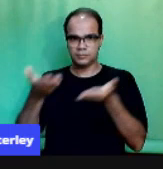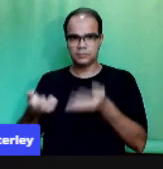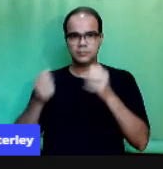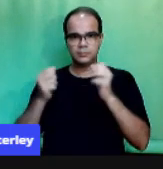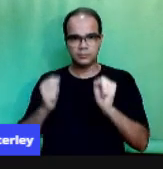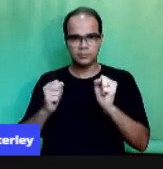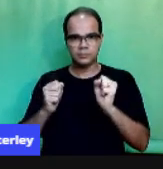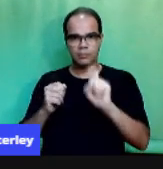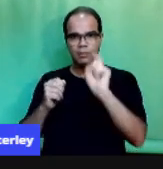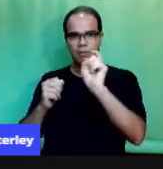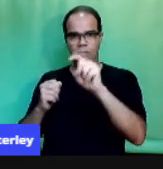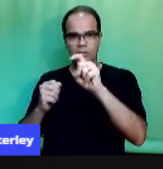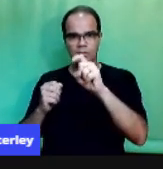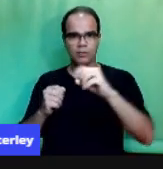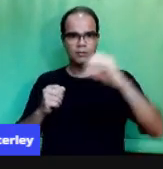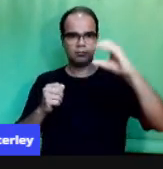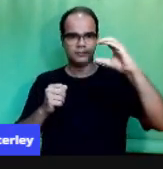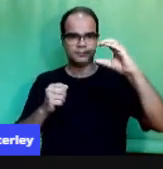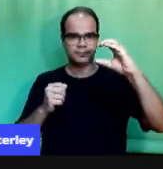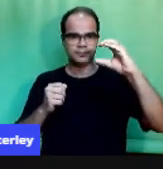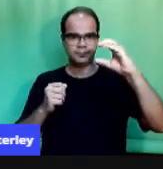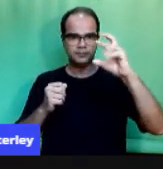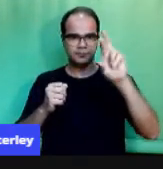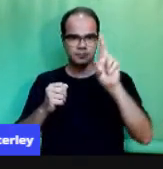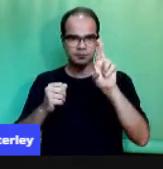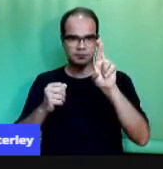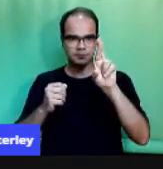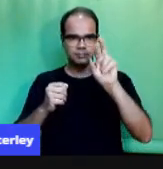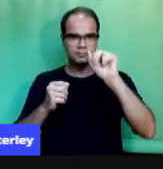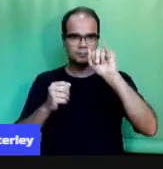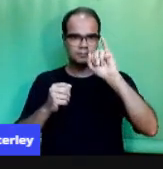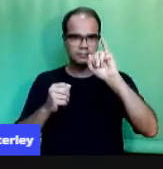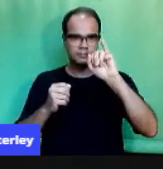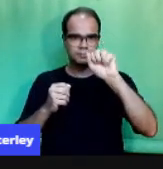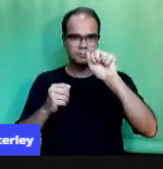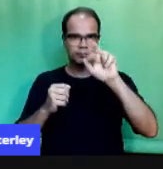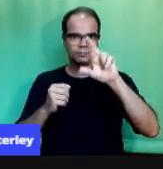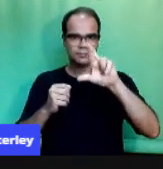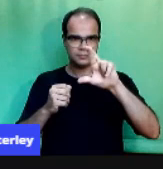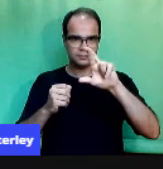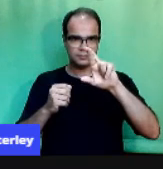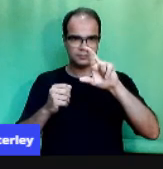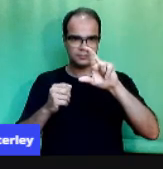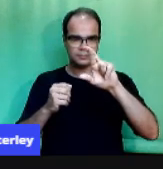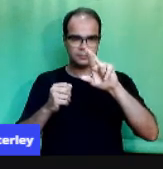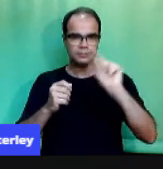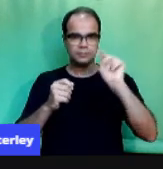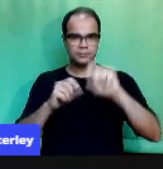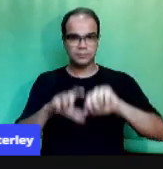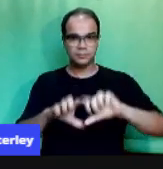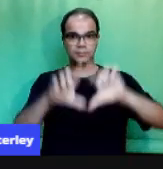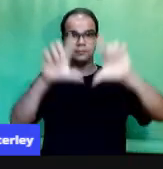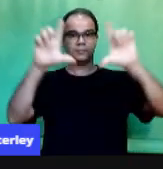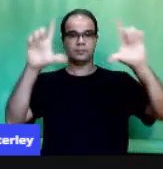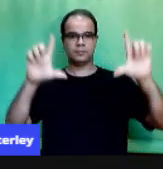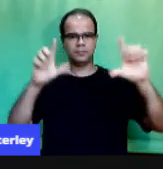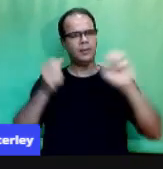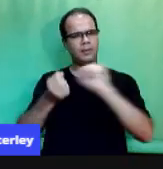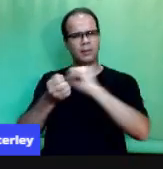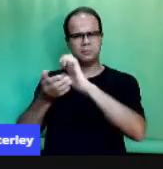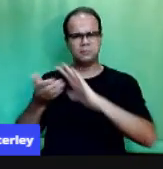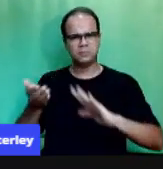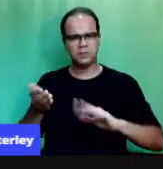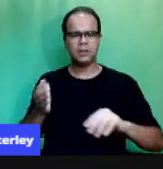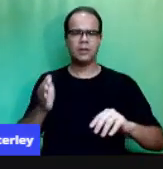criar, aonde nós teremos acesso às atividades, atividades com teste,